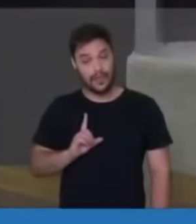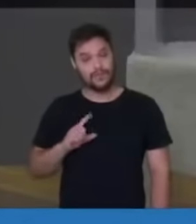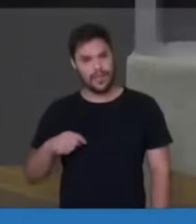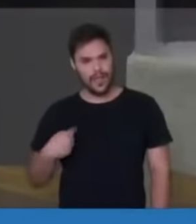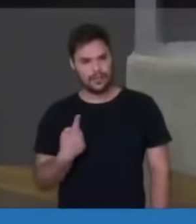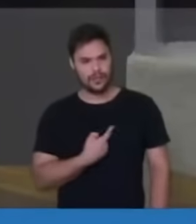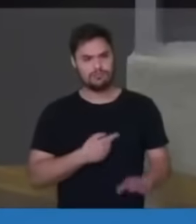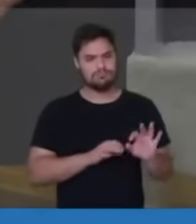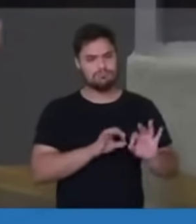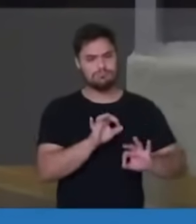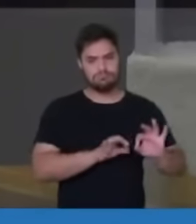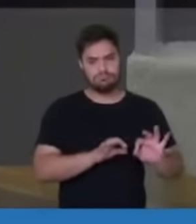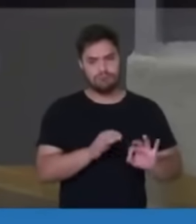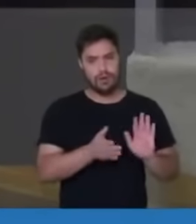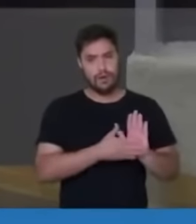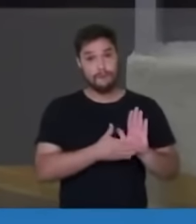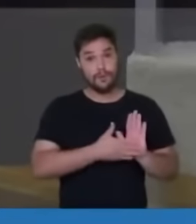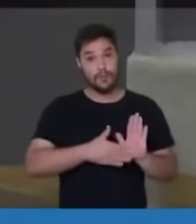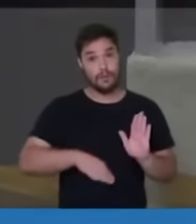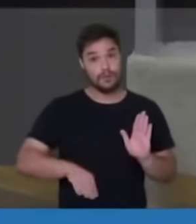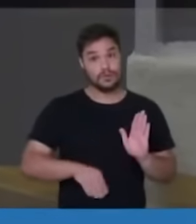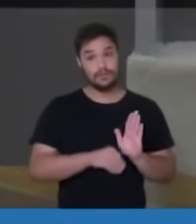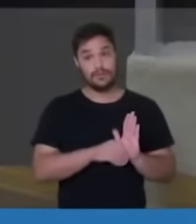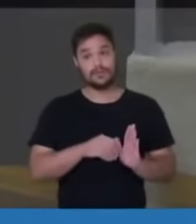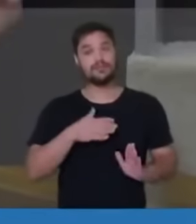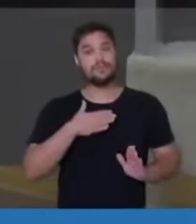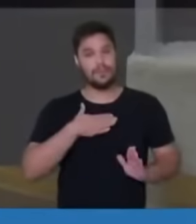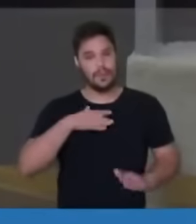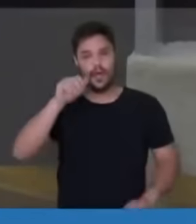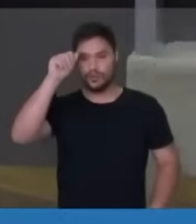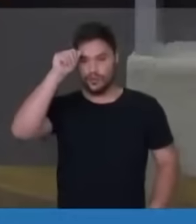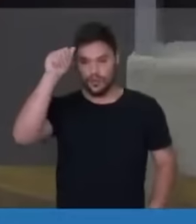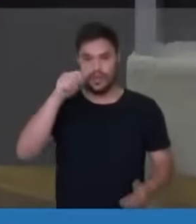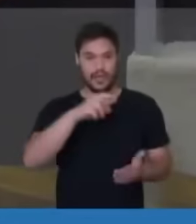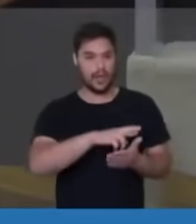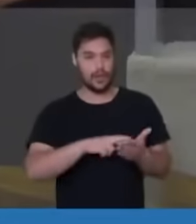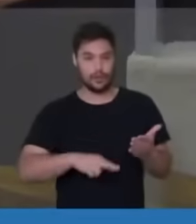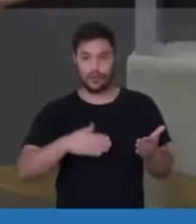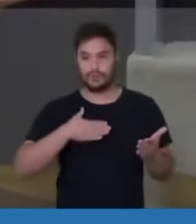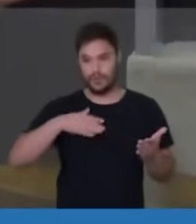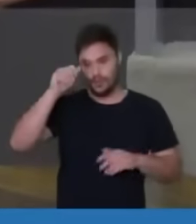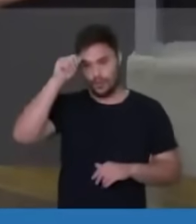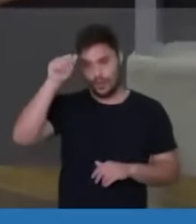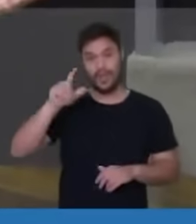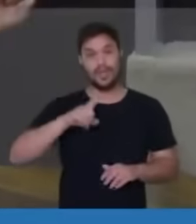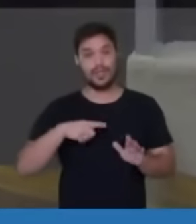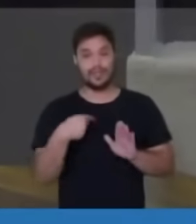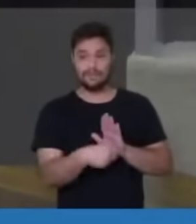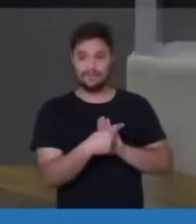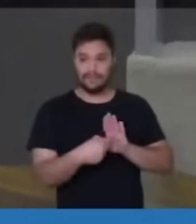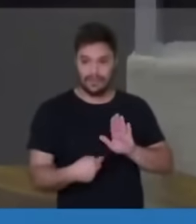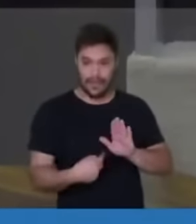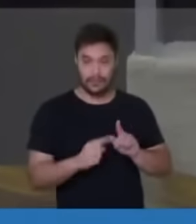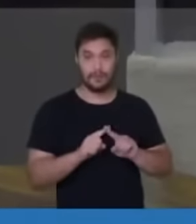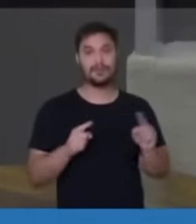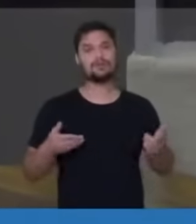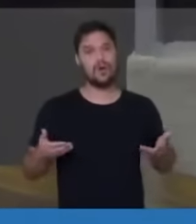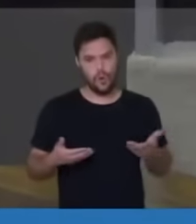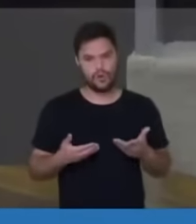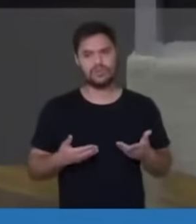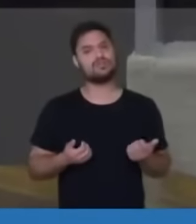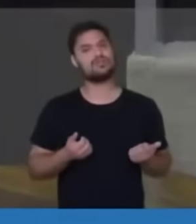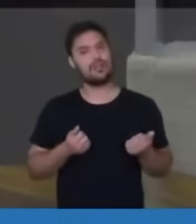construímos, emenda de minha autoria, parecer de minha autoria, que foram indevidamente vetados. E hoje nós fizemos